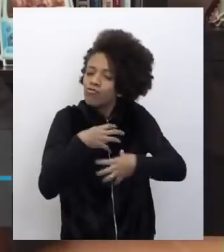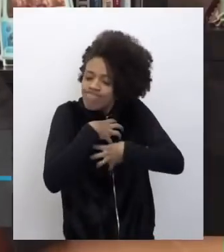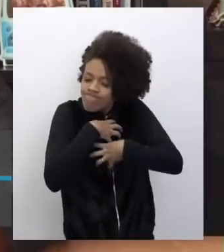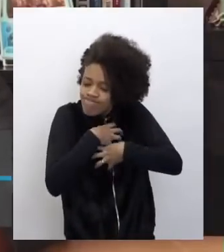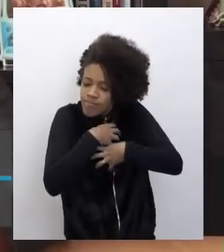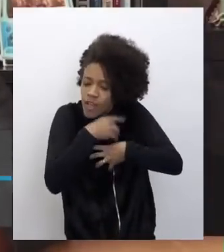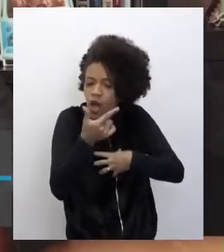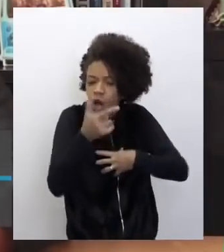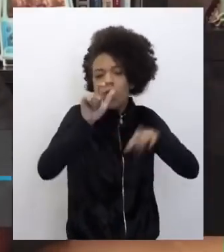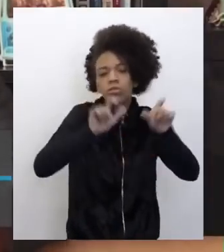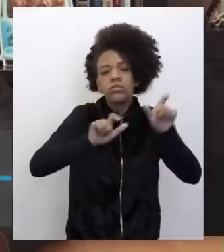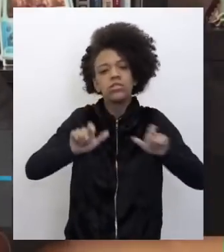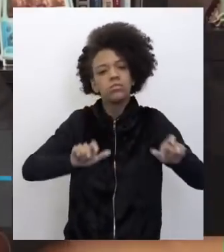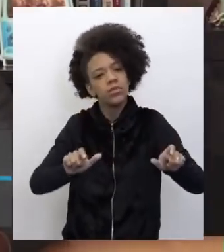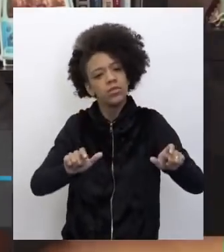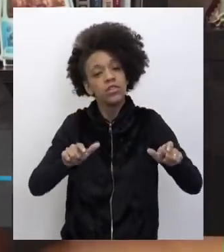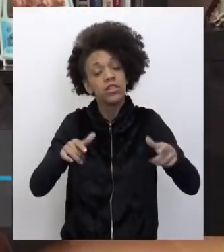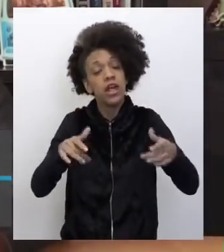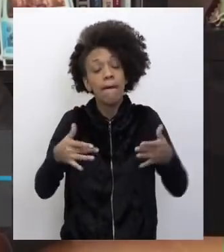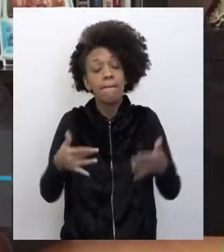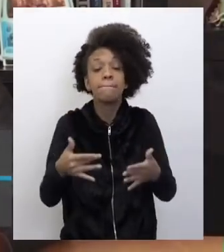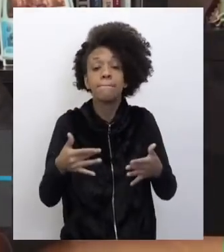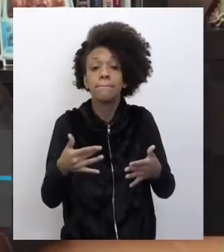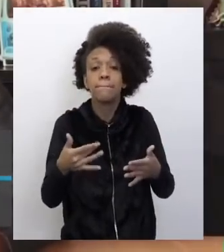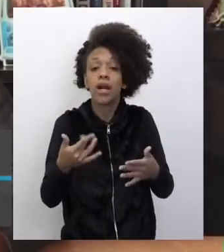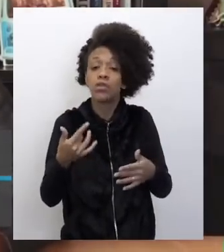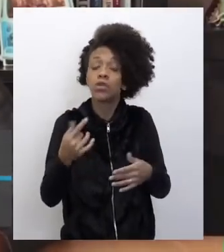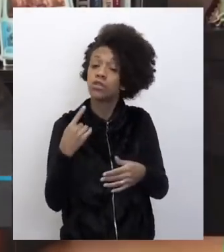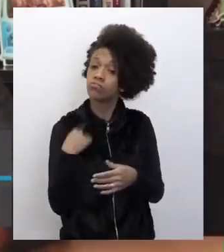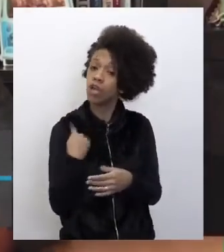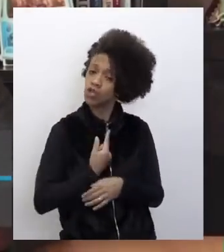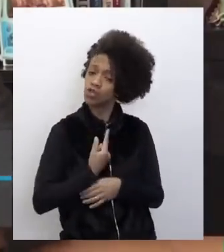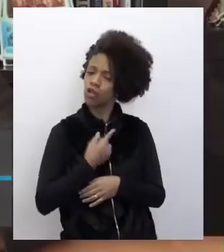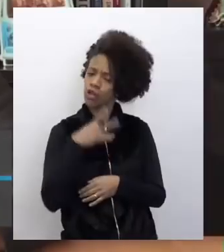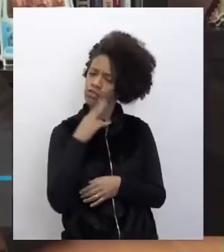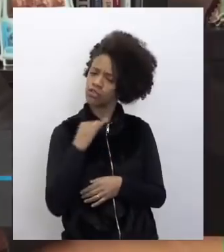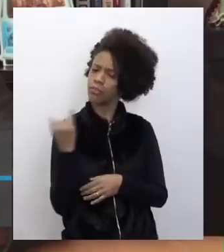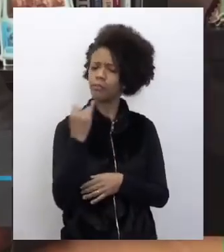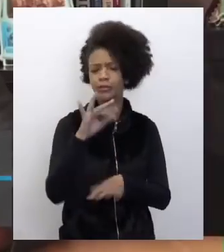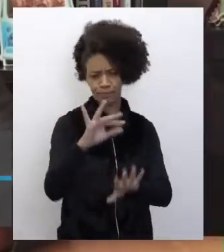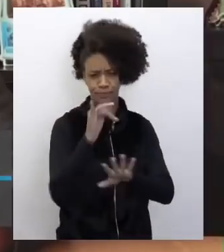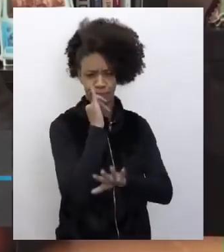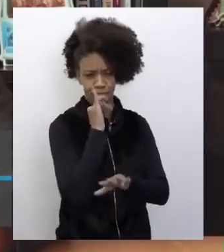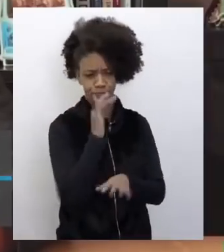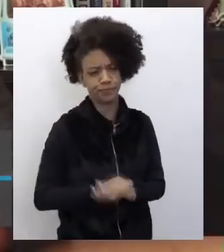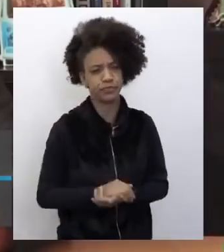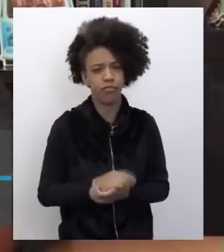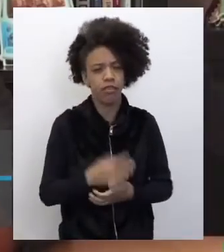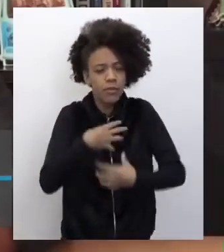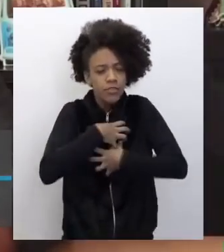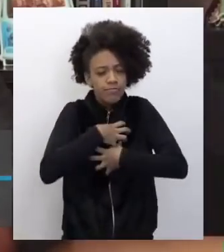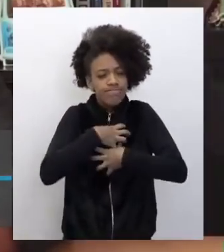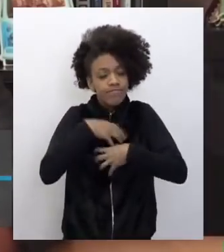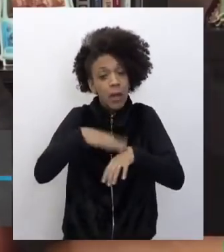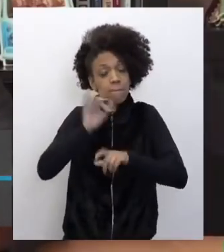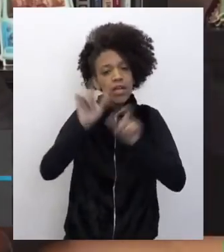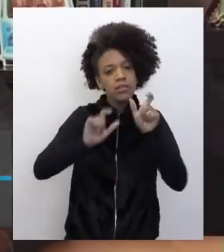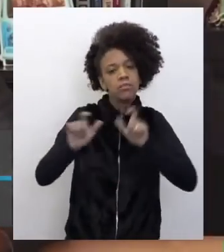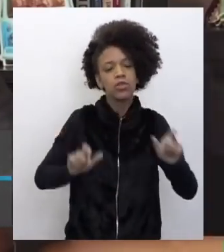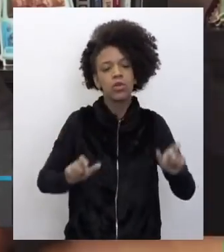outras pessoas para questões que nós consideramos importantes. Por exemplo, para sensibilizar mais